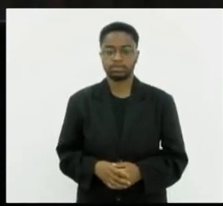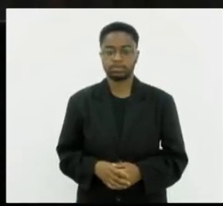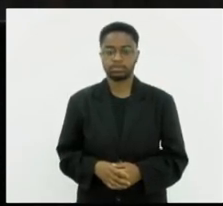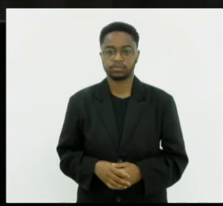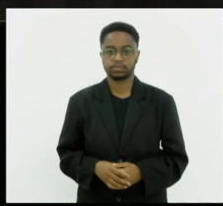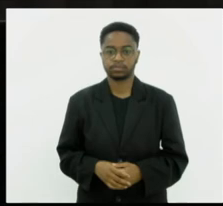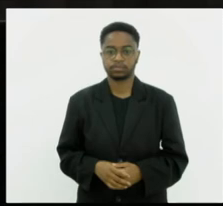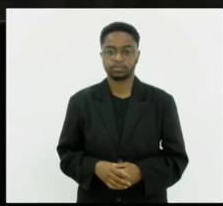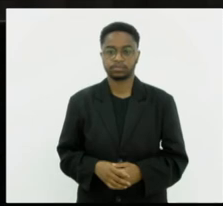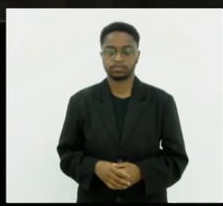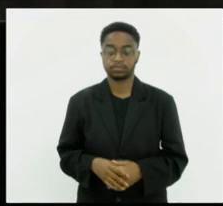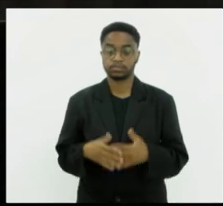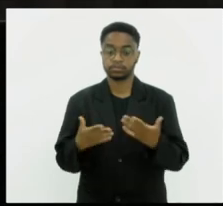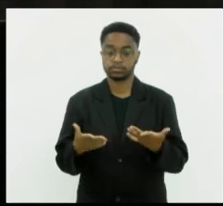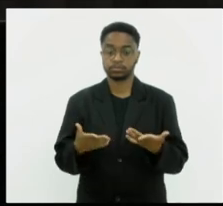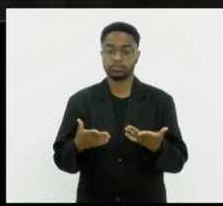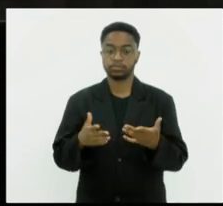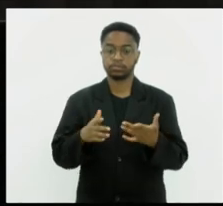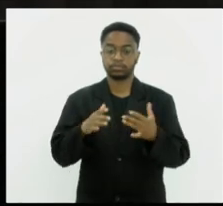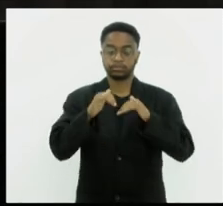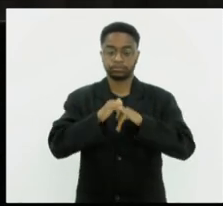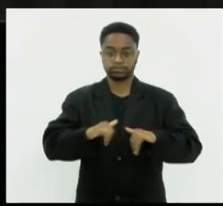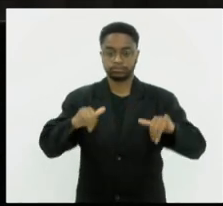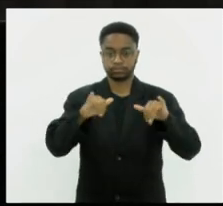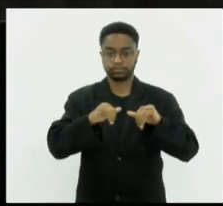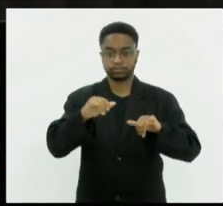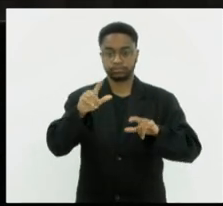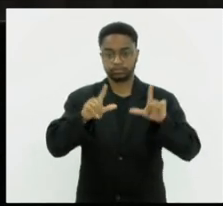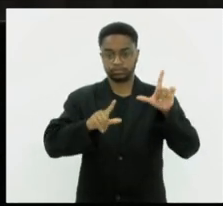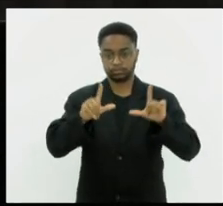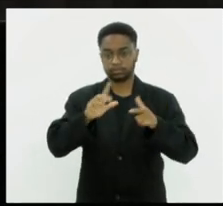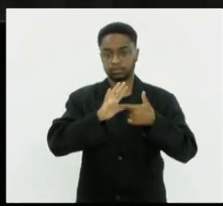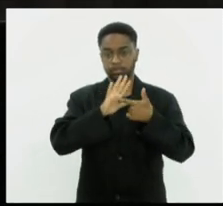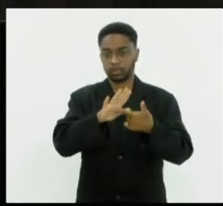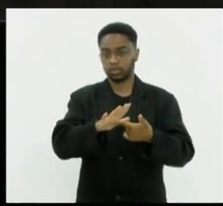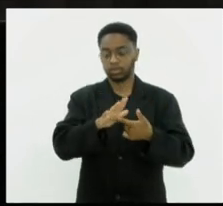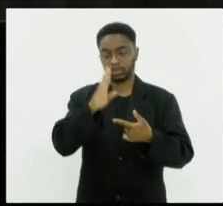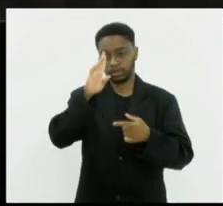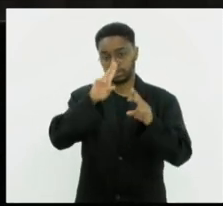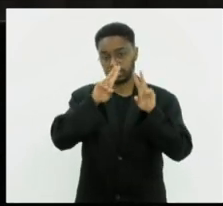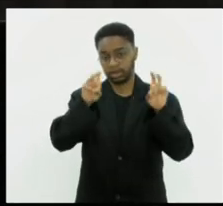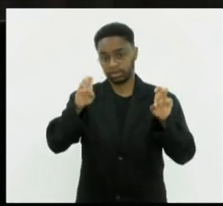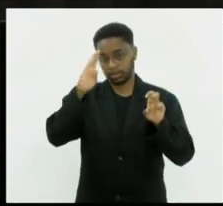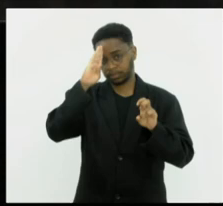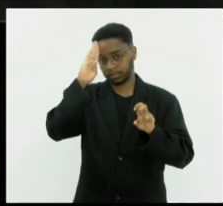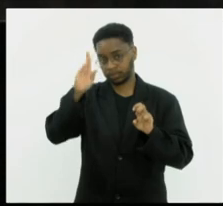E, segundo o noticiário, o tema central foi